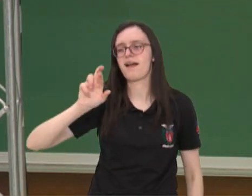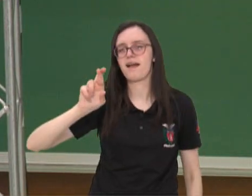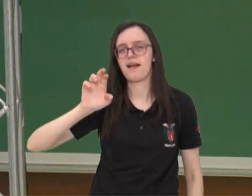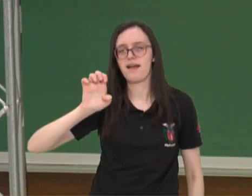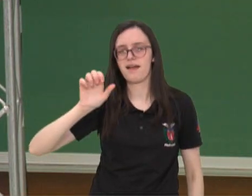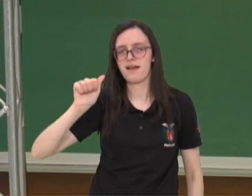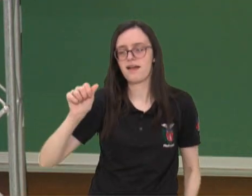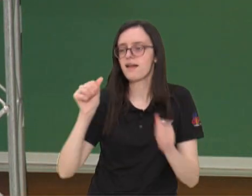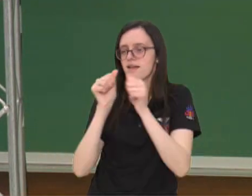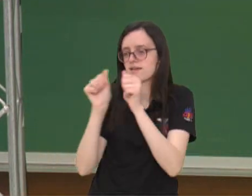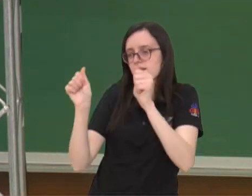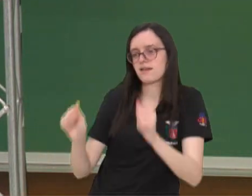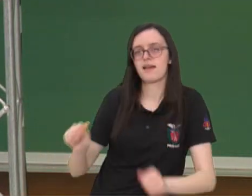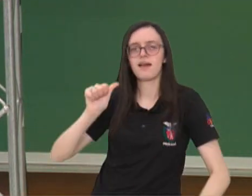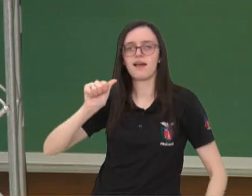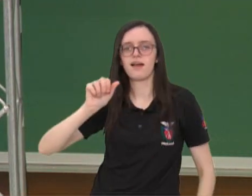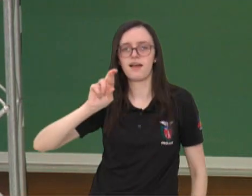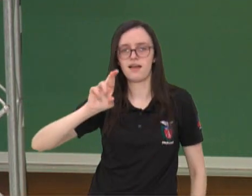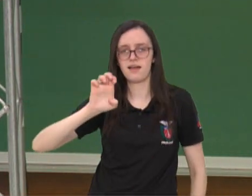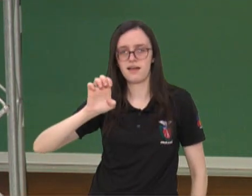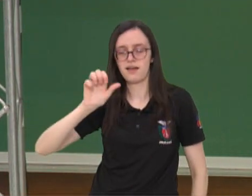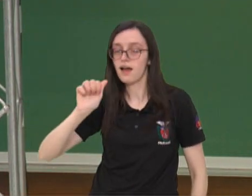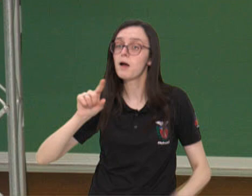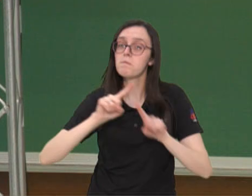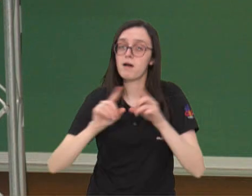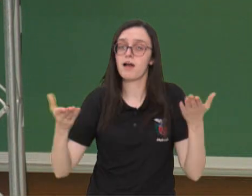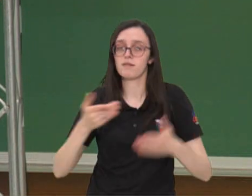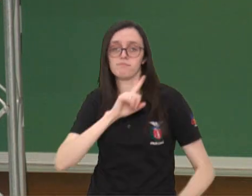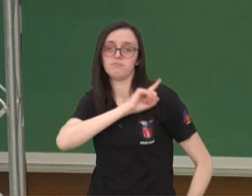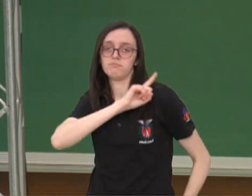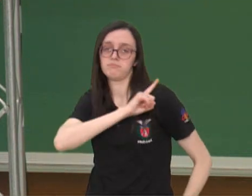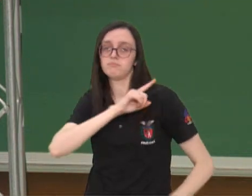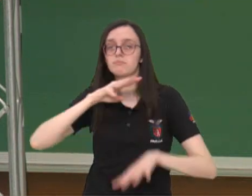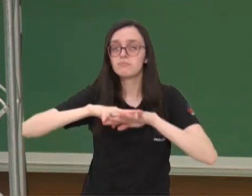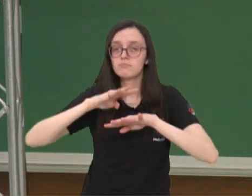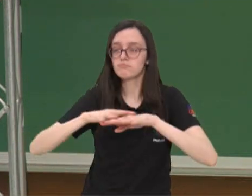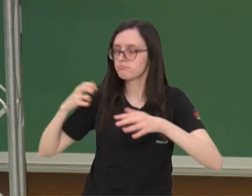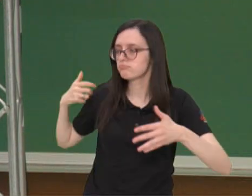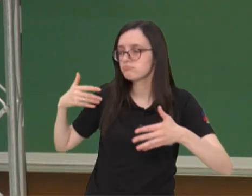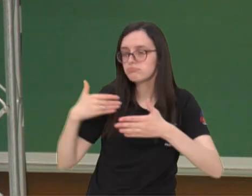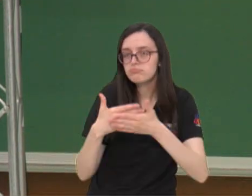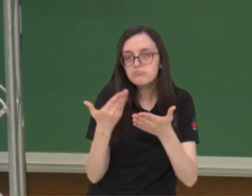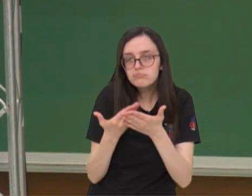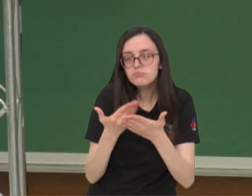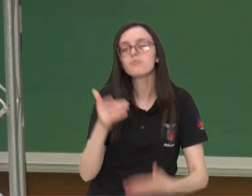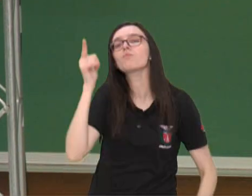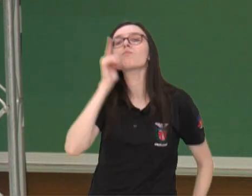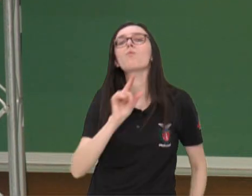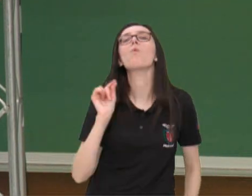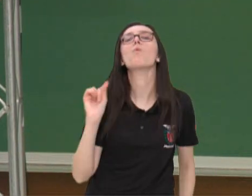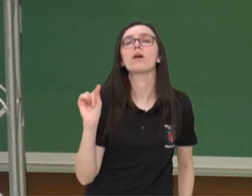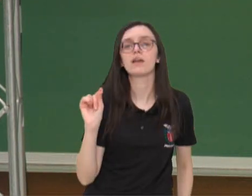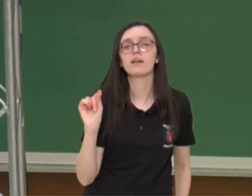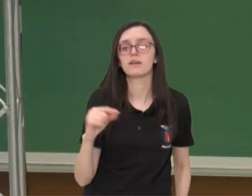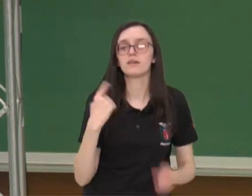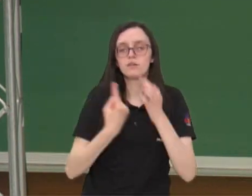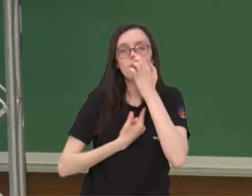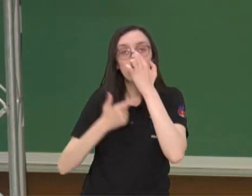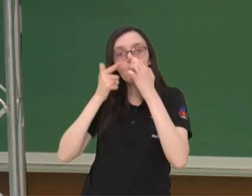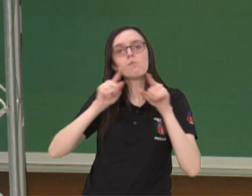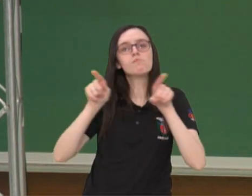aqui no primeiro ano você consegue, aqui na matemática estudada até então, você consegue